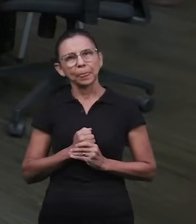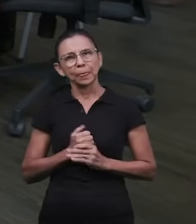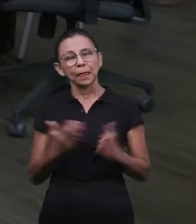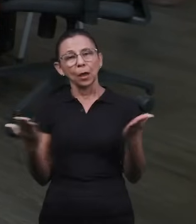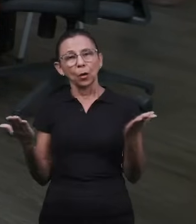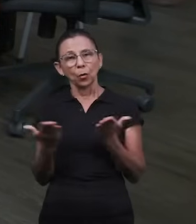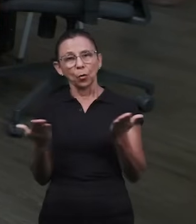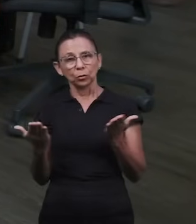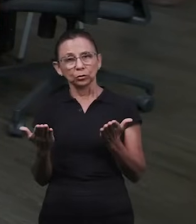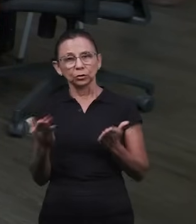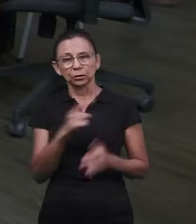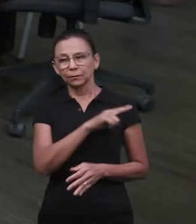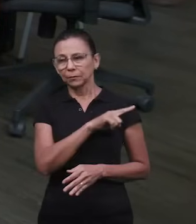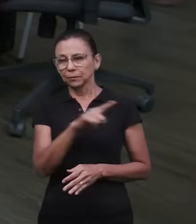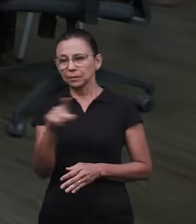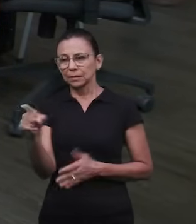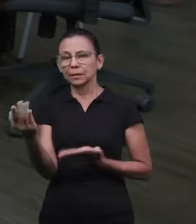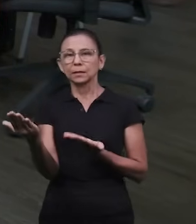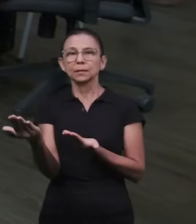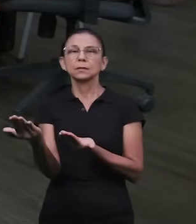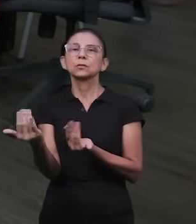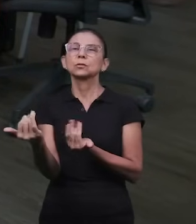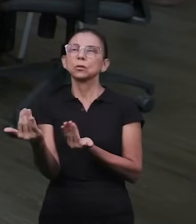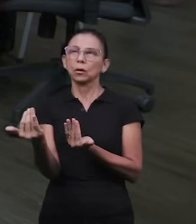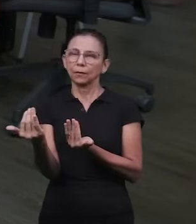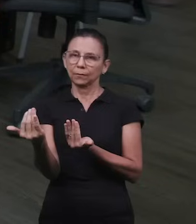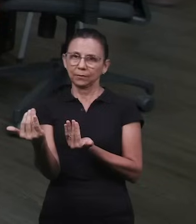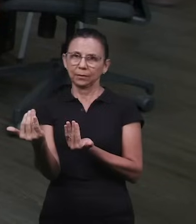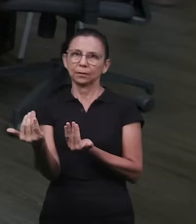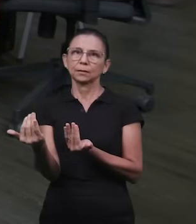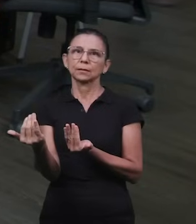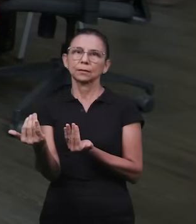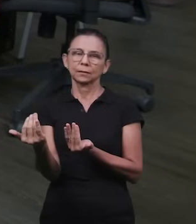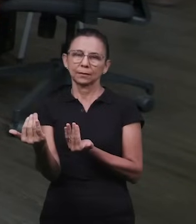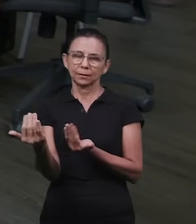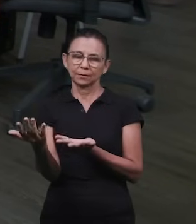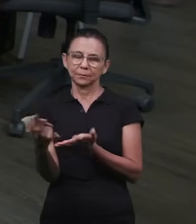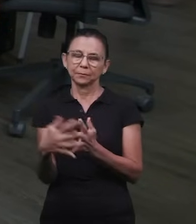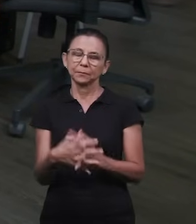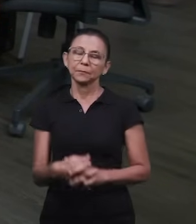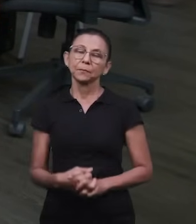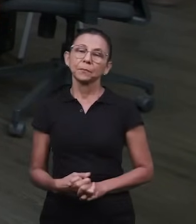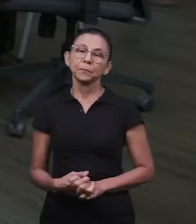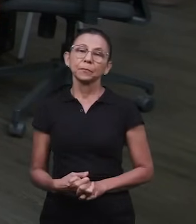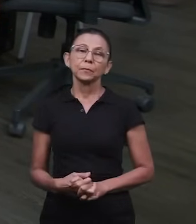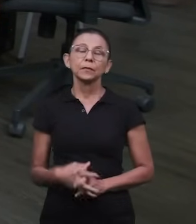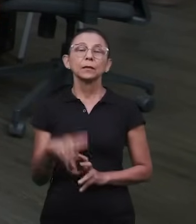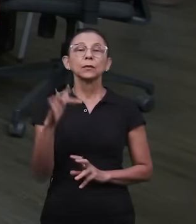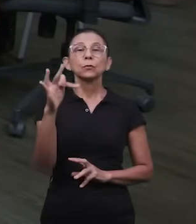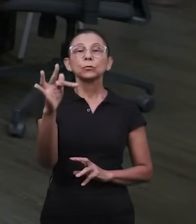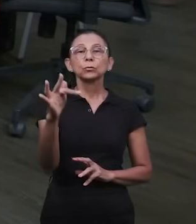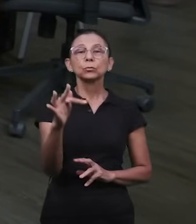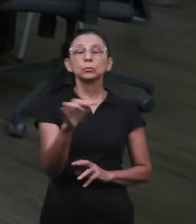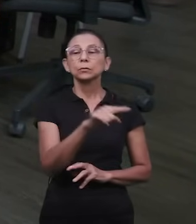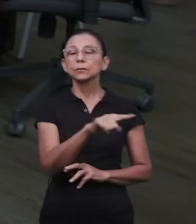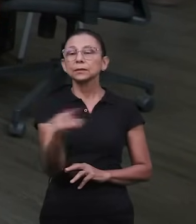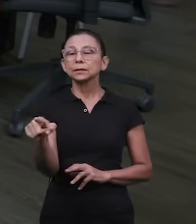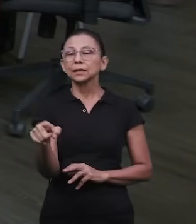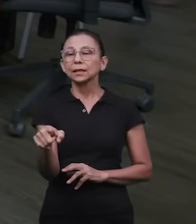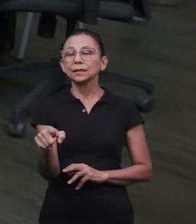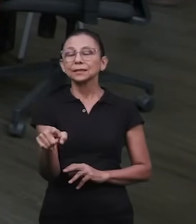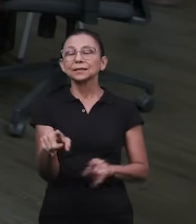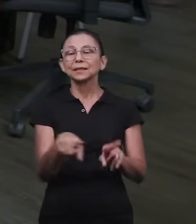e vocês estão colocando essas questões na condição de jovens. Amanhã vocês vão ser os pais que